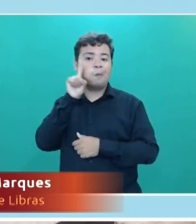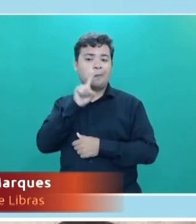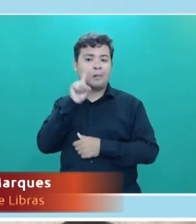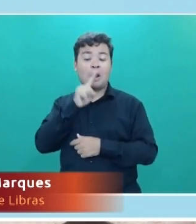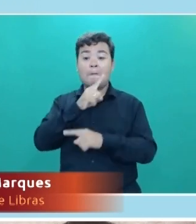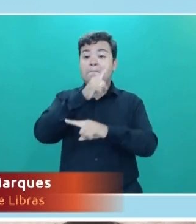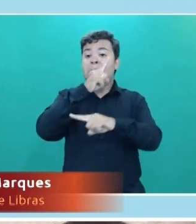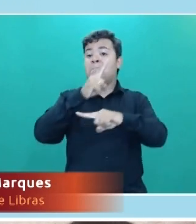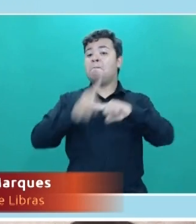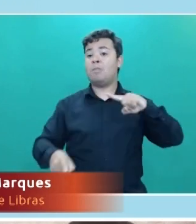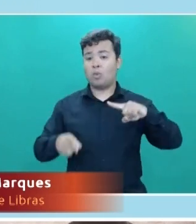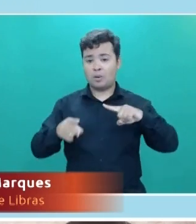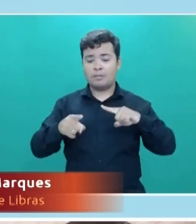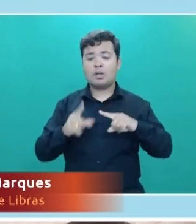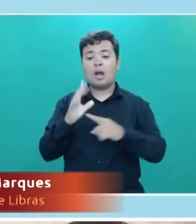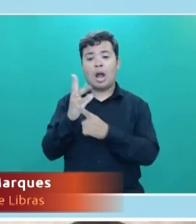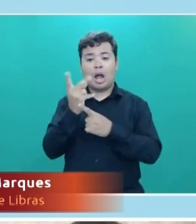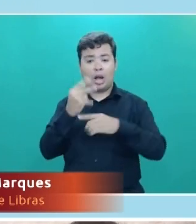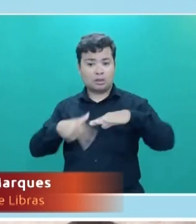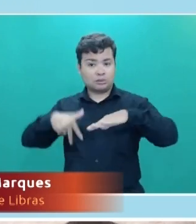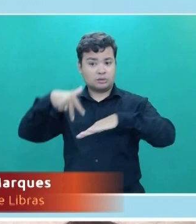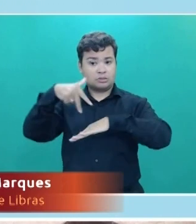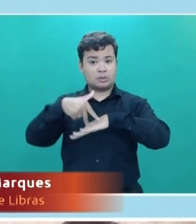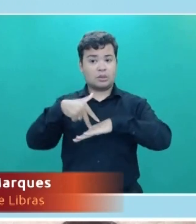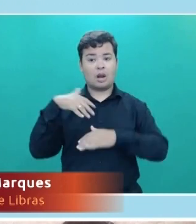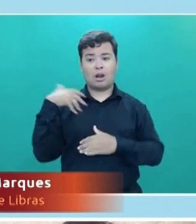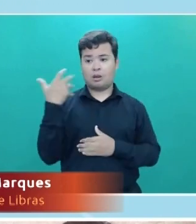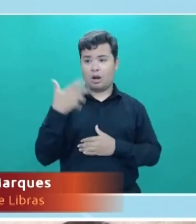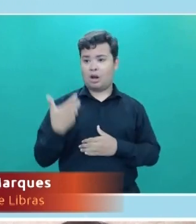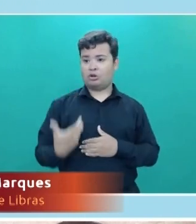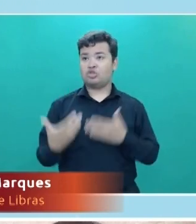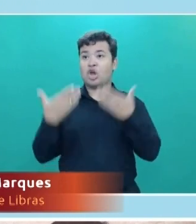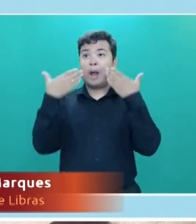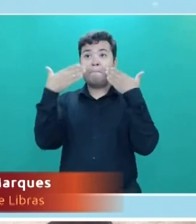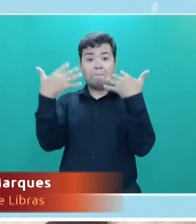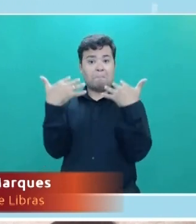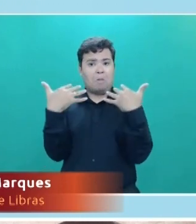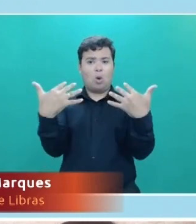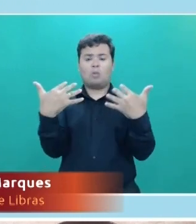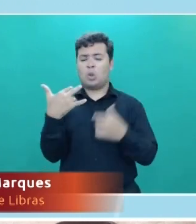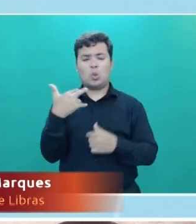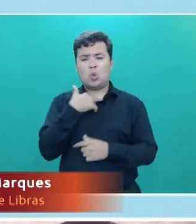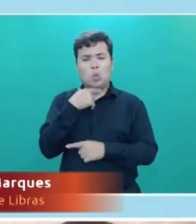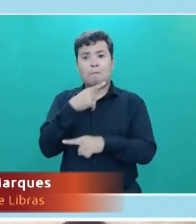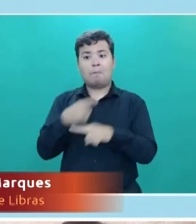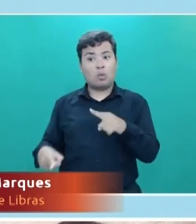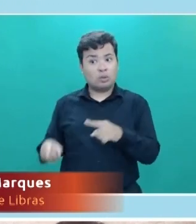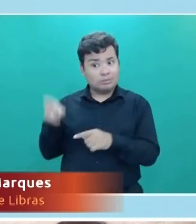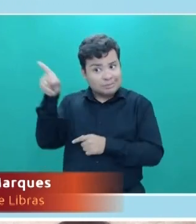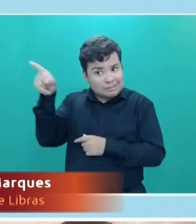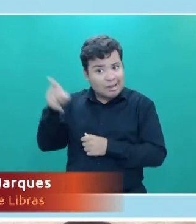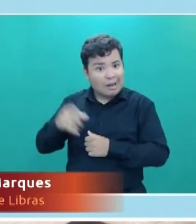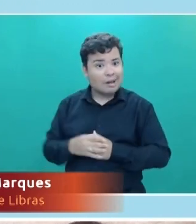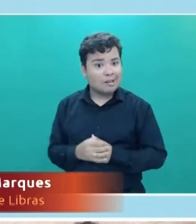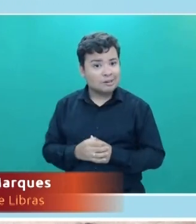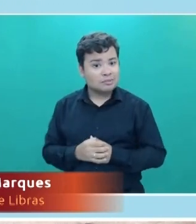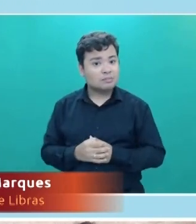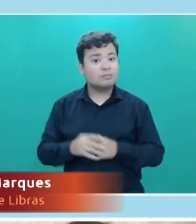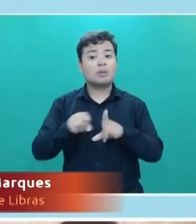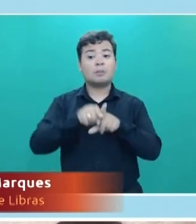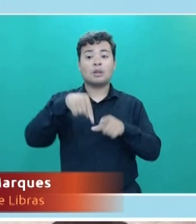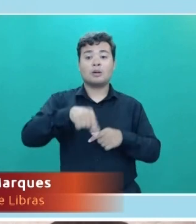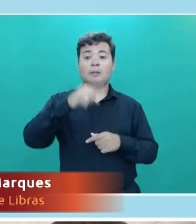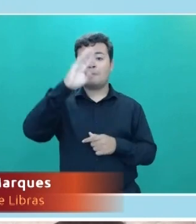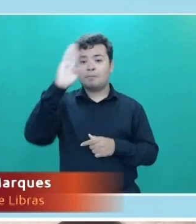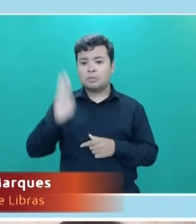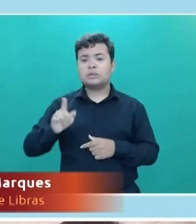performances artísticas de drag queens em público. A gente não precisa ir longe também, né? Aqui no Brasil mesmo a gente tem um